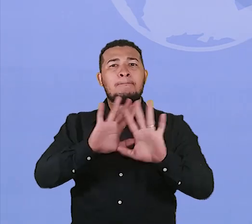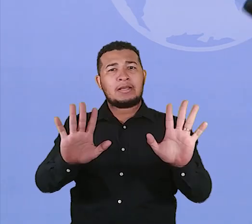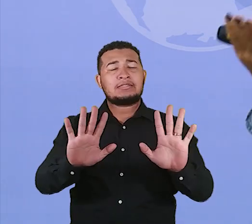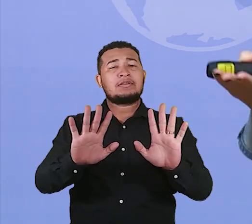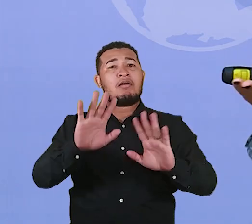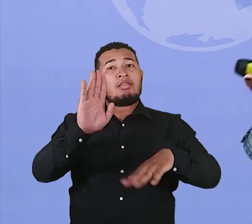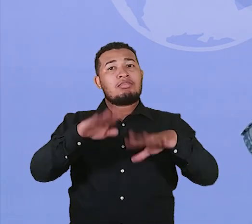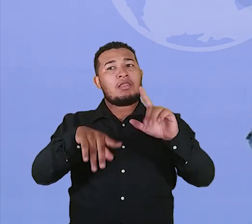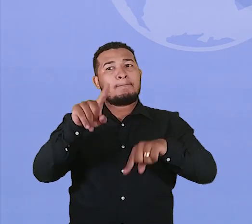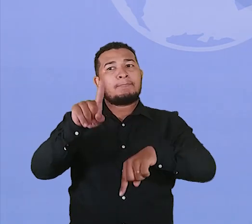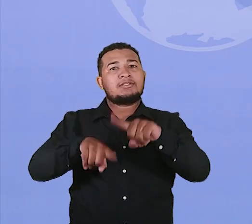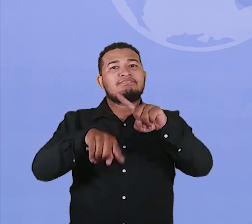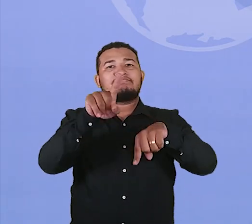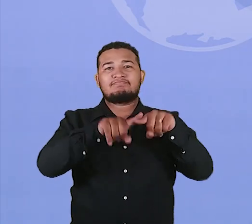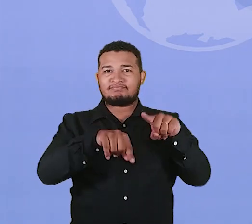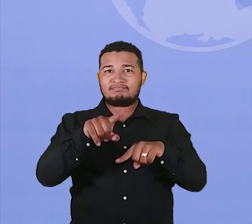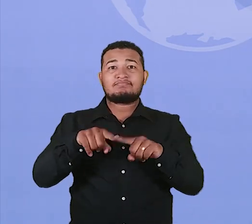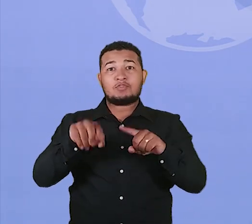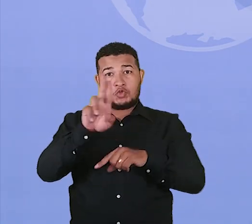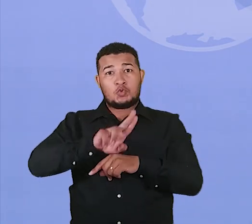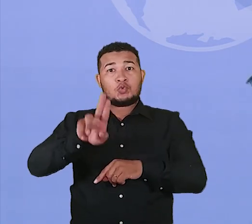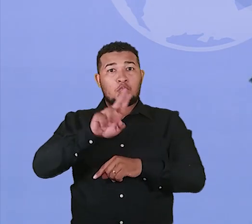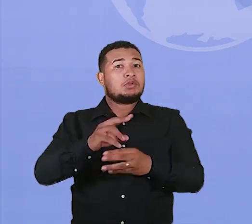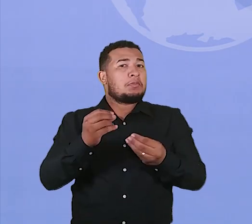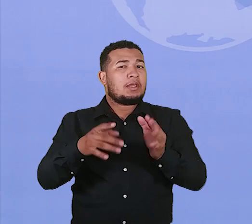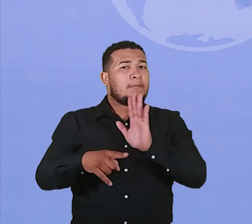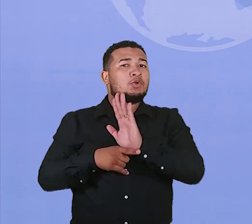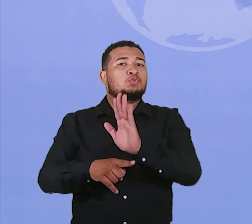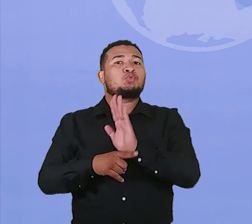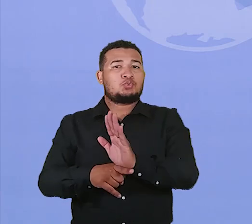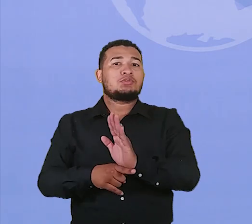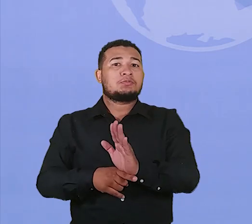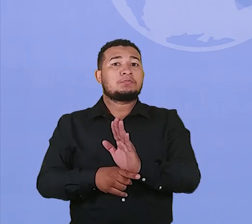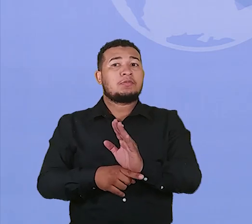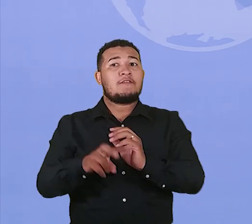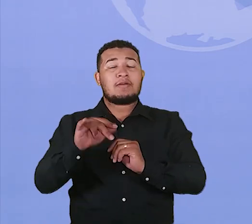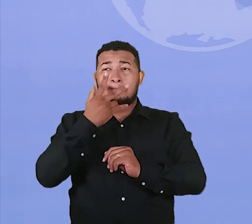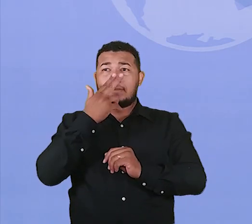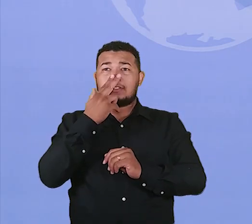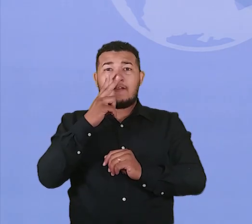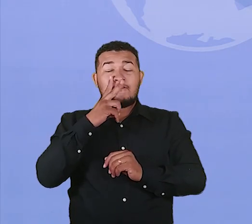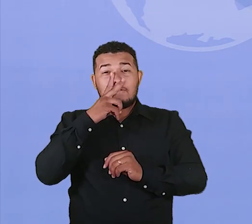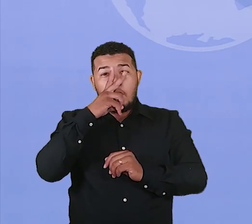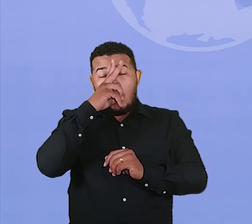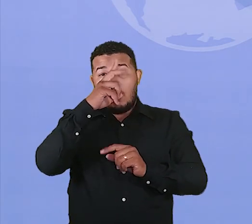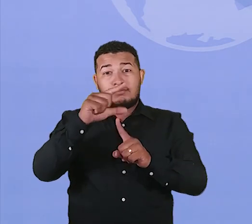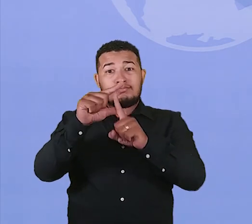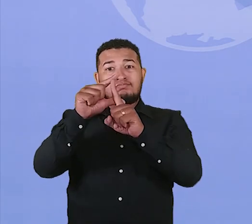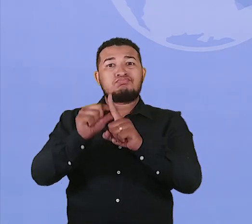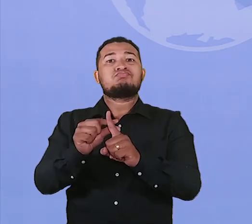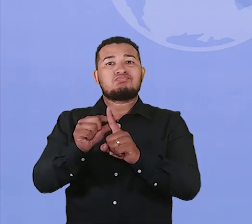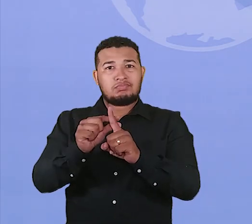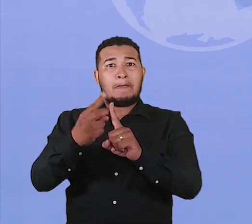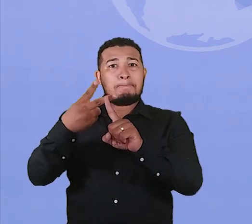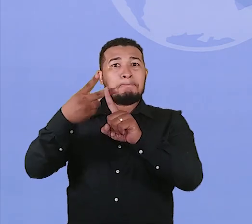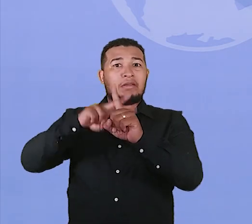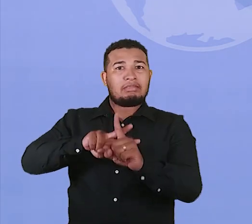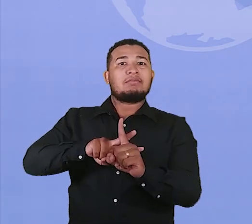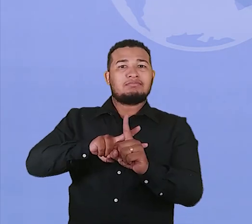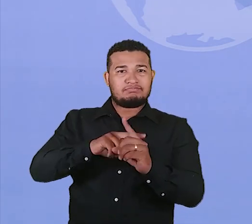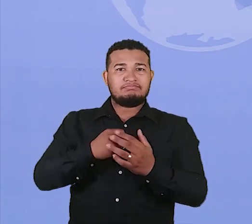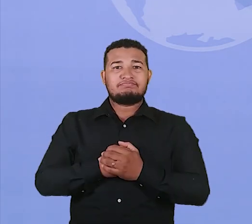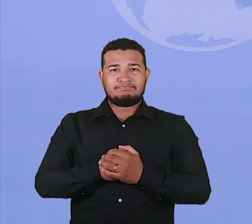em mim mas dependendo na máquina que você utilizar para te auxiliar você vai fazer nem metade da força que precisa para